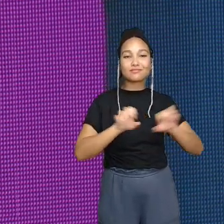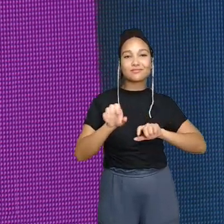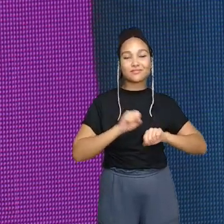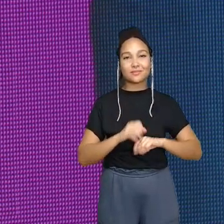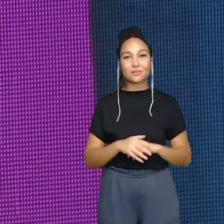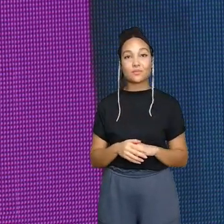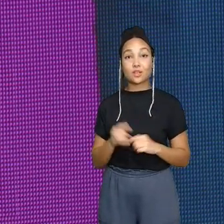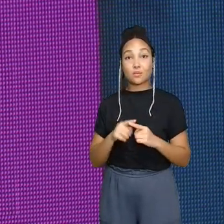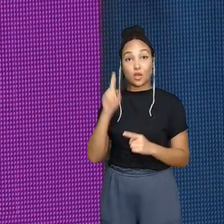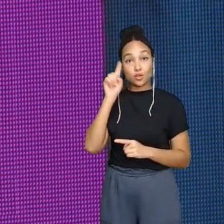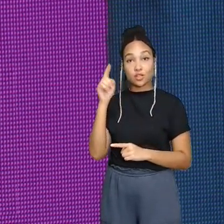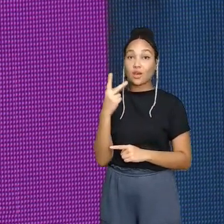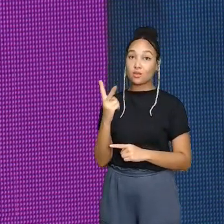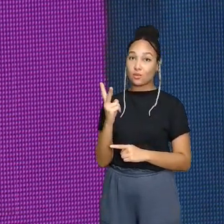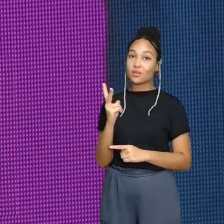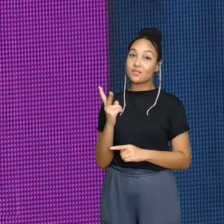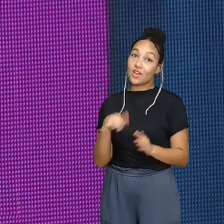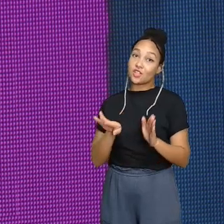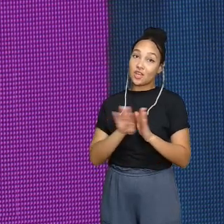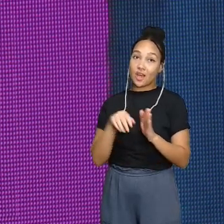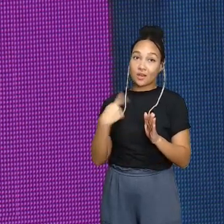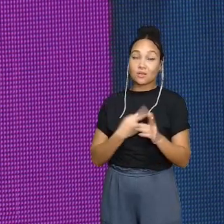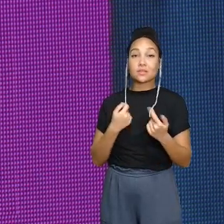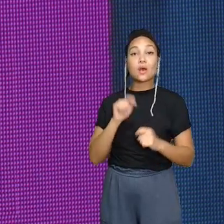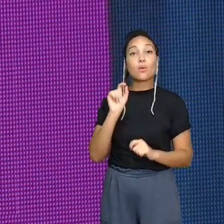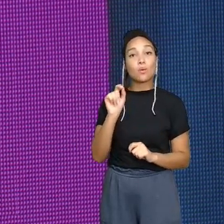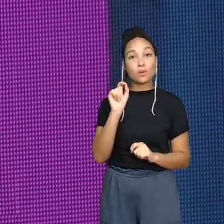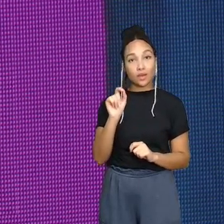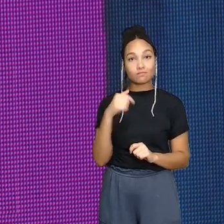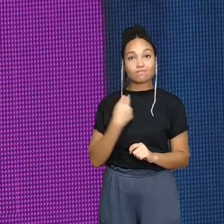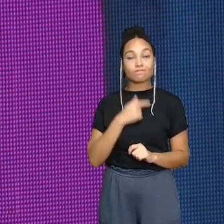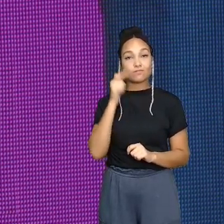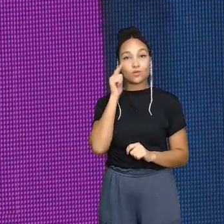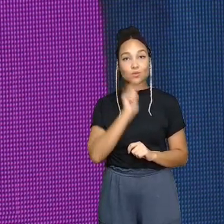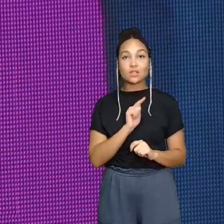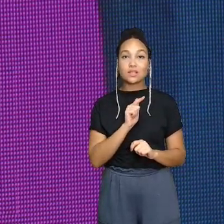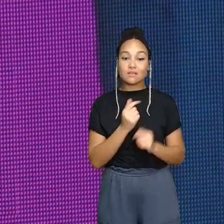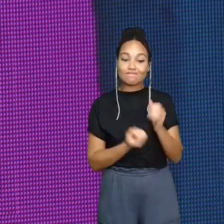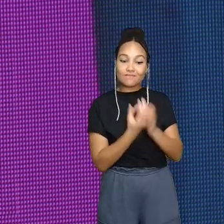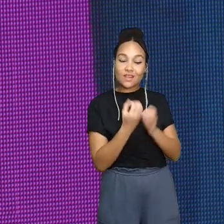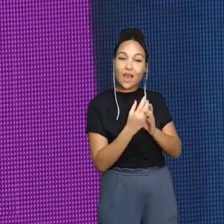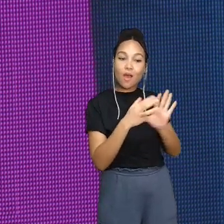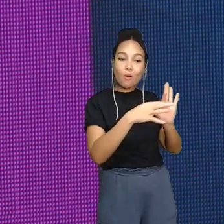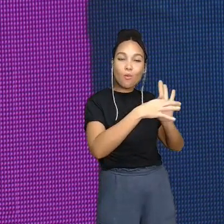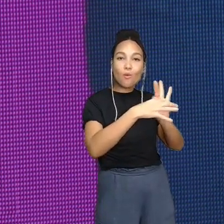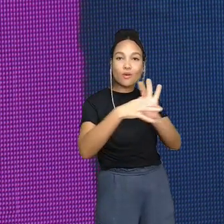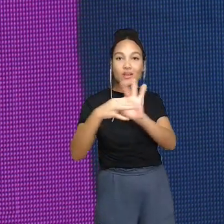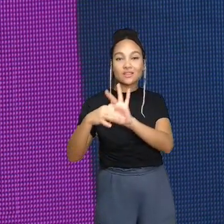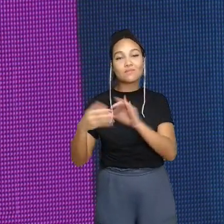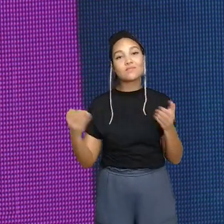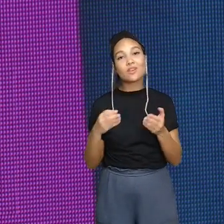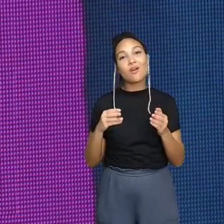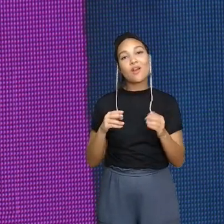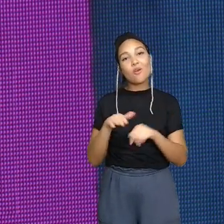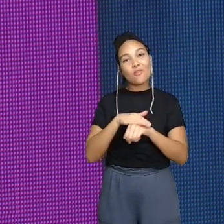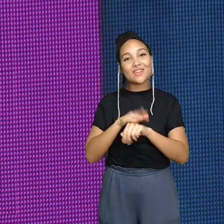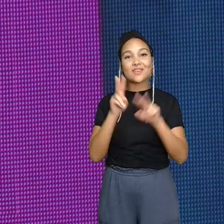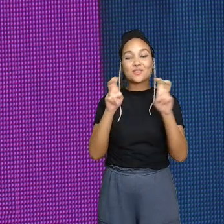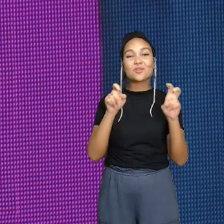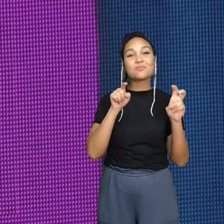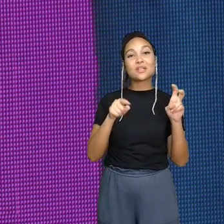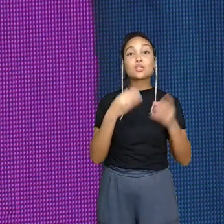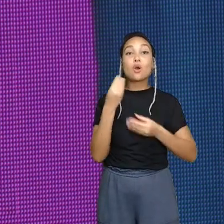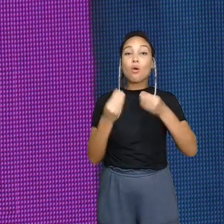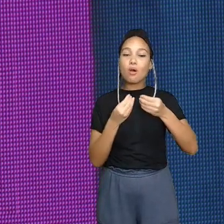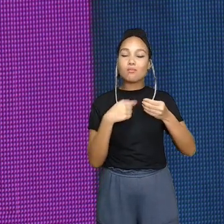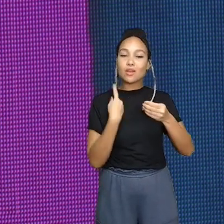está por chegar e a gente tem muito por fazer para que a gente possa reconstituir essas conexões. E aqui a gente vai falar exatamente sobre